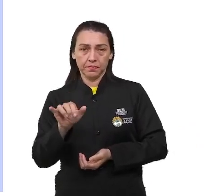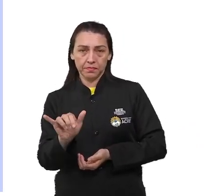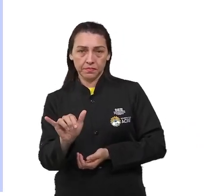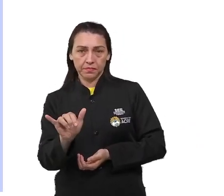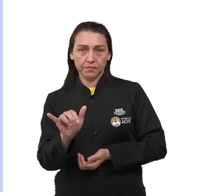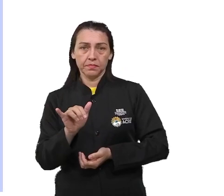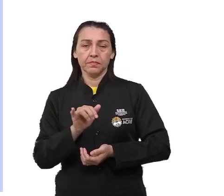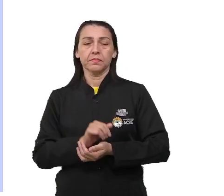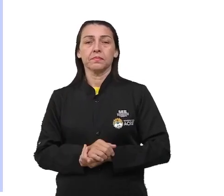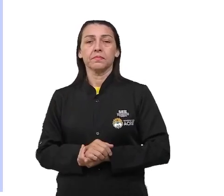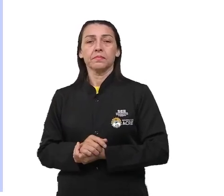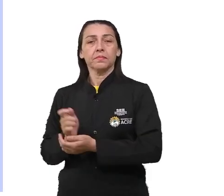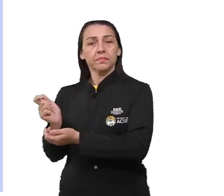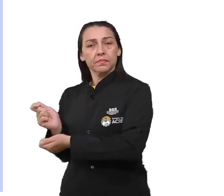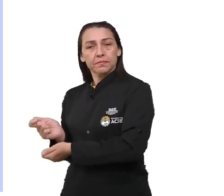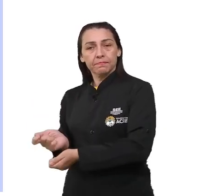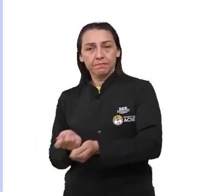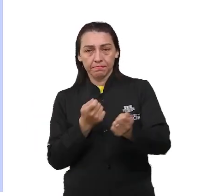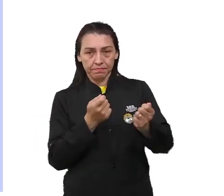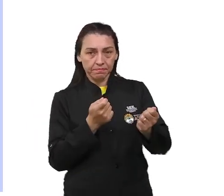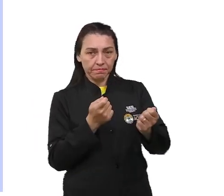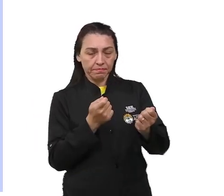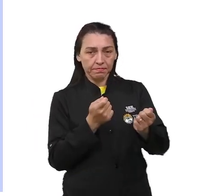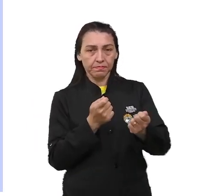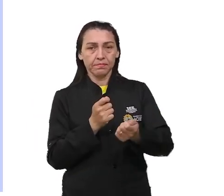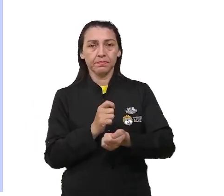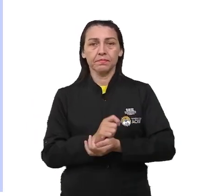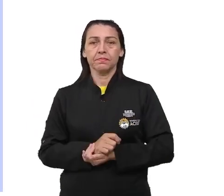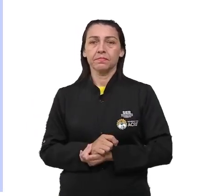O cricket, que é o cricket.